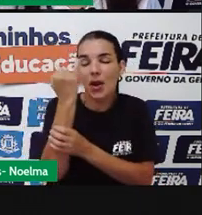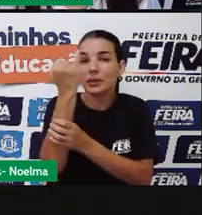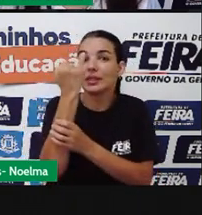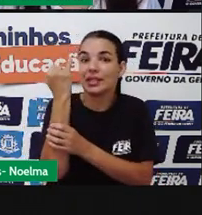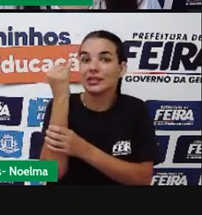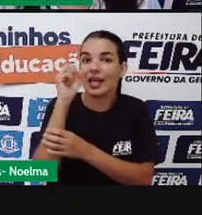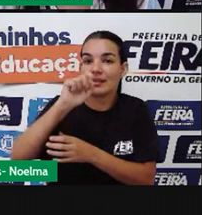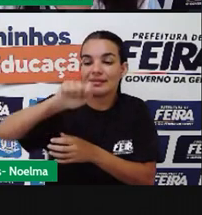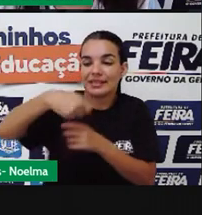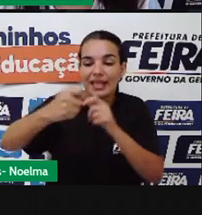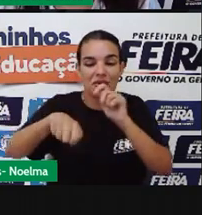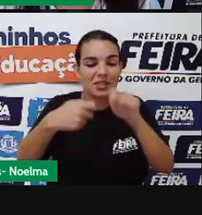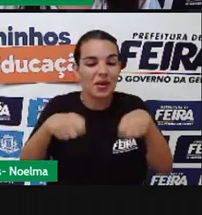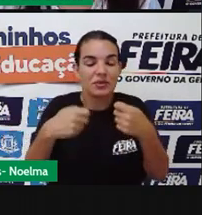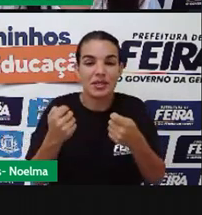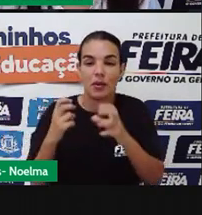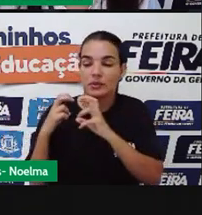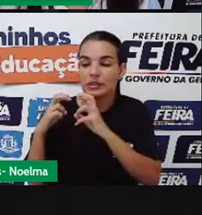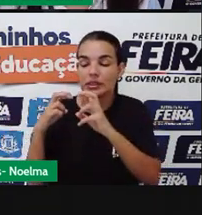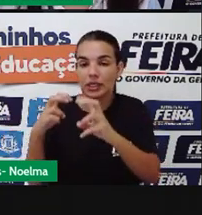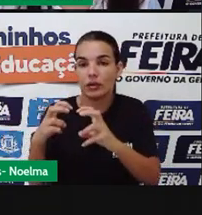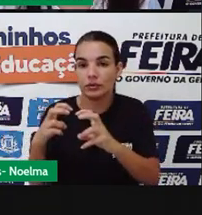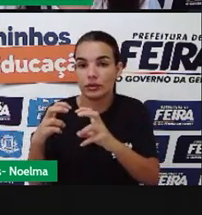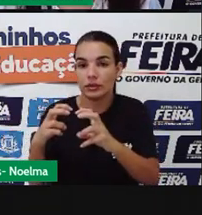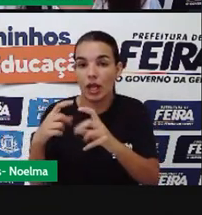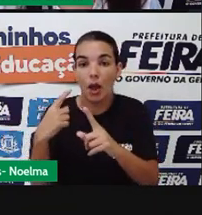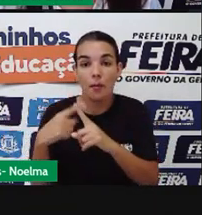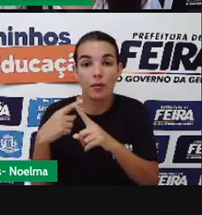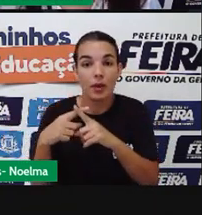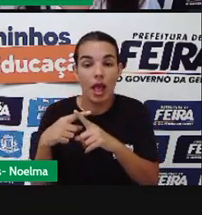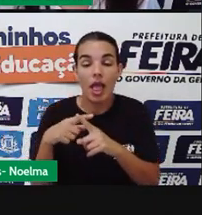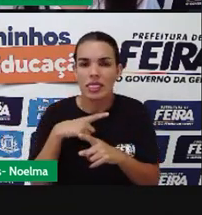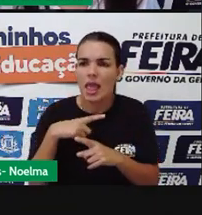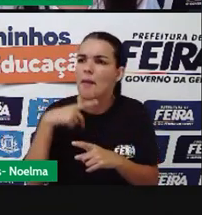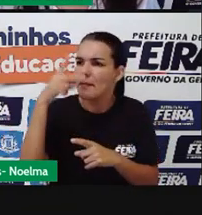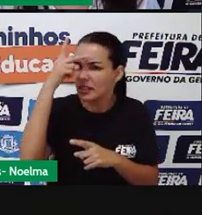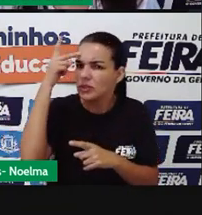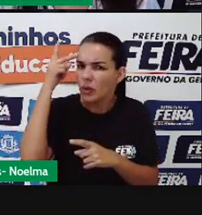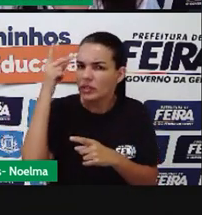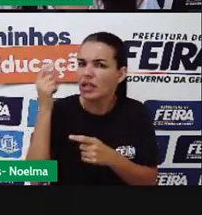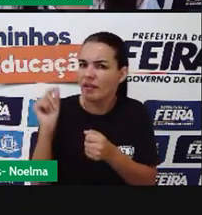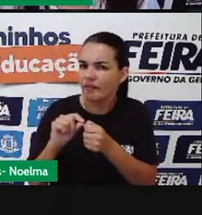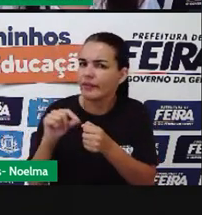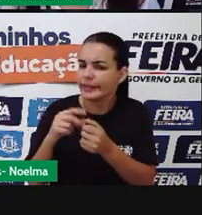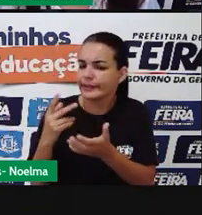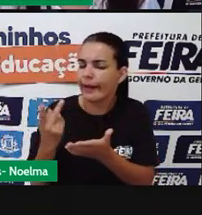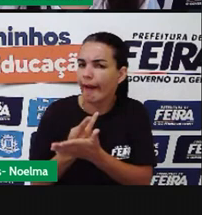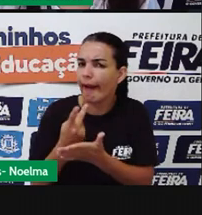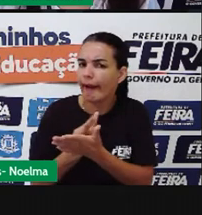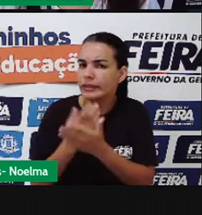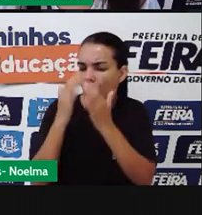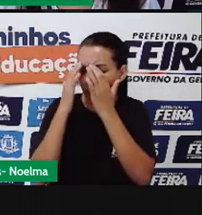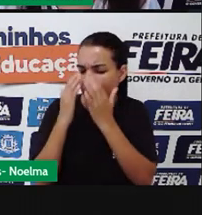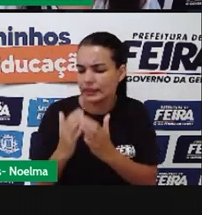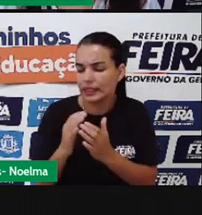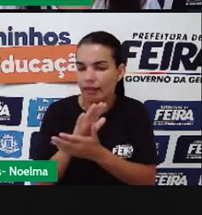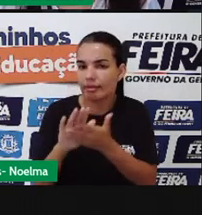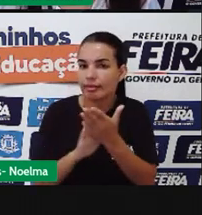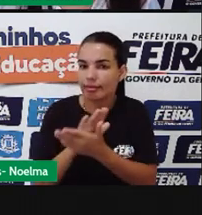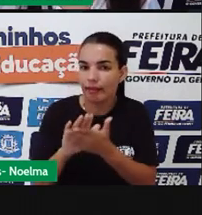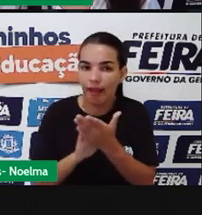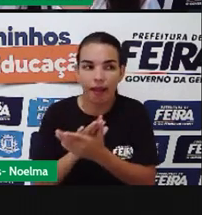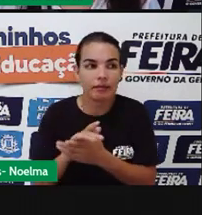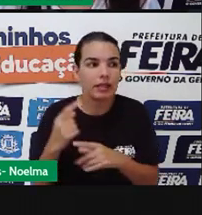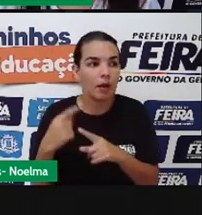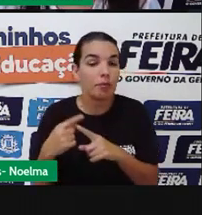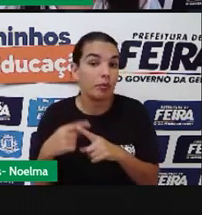importantes. Embora a gente vê muita gente infringindo aí essas leis de trânsito, né? Desobedecendo aos sinais de trânsito, com excesso